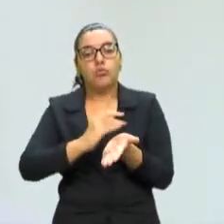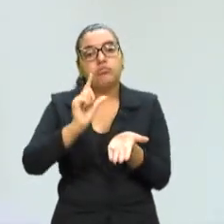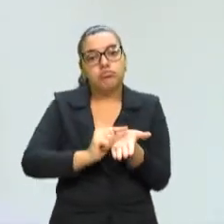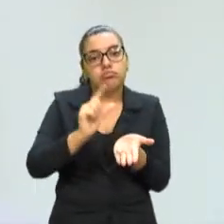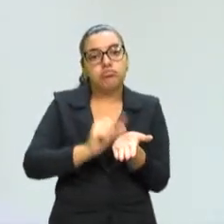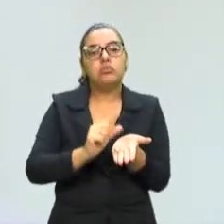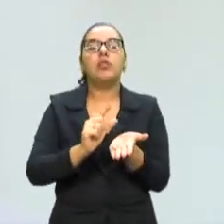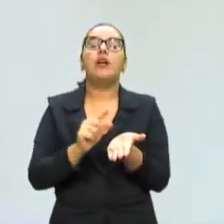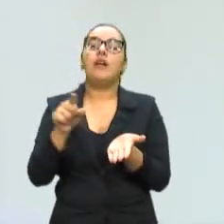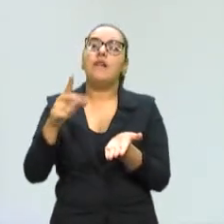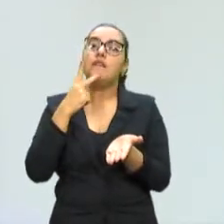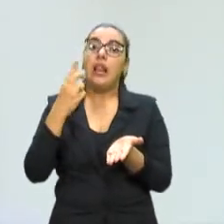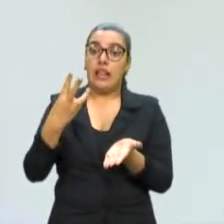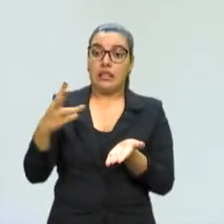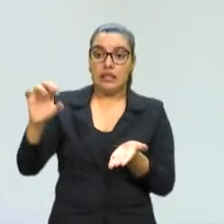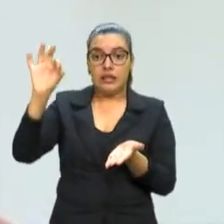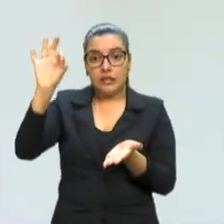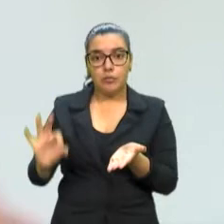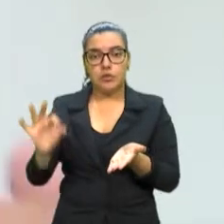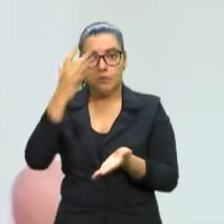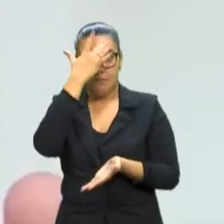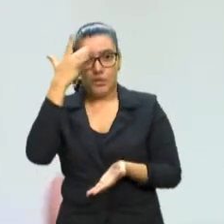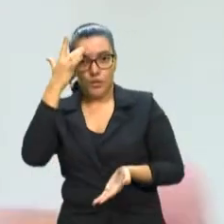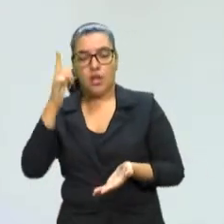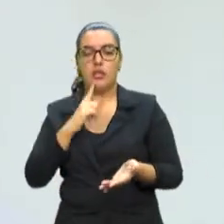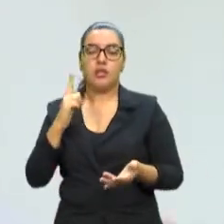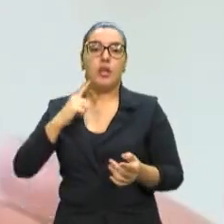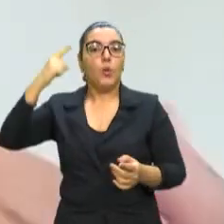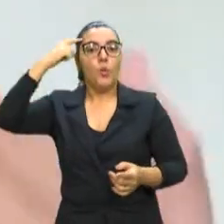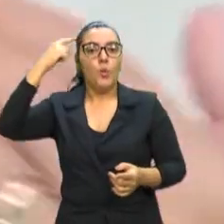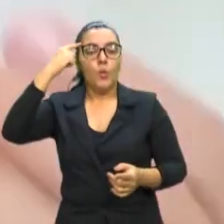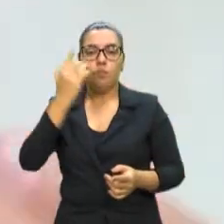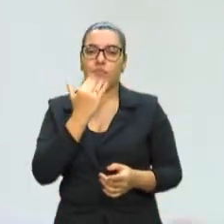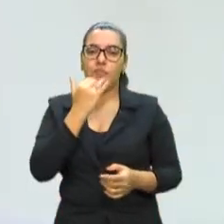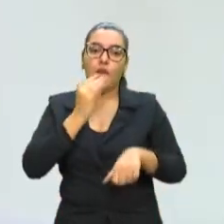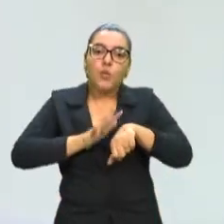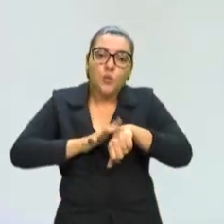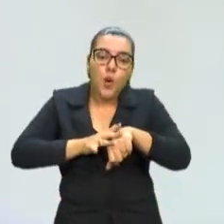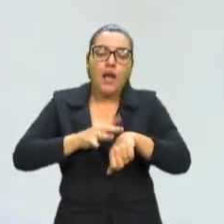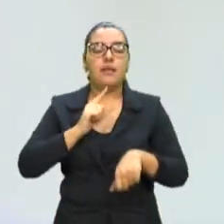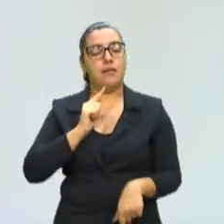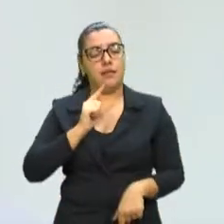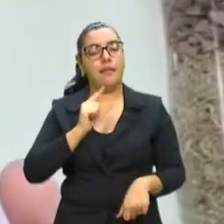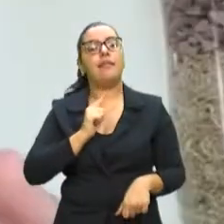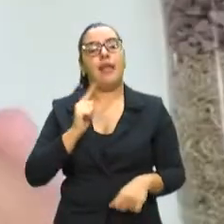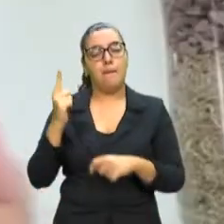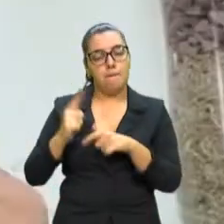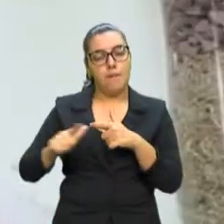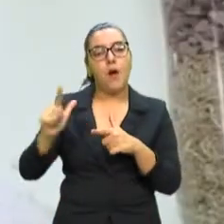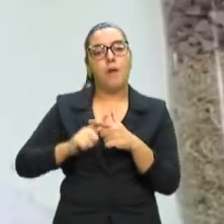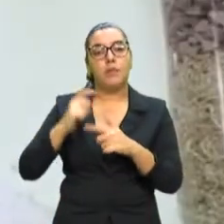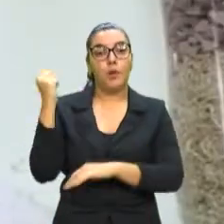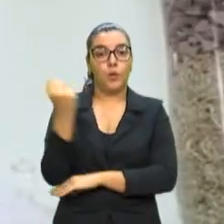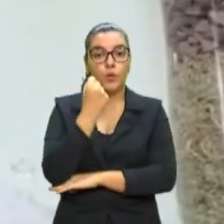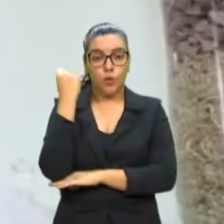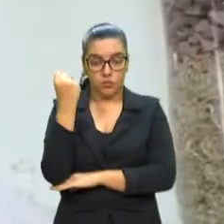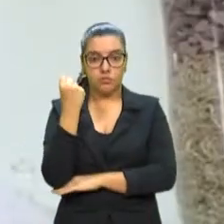cerca de 30% das pessoas com transtornos alimentares sofrem com graves problemas. Se os